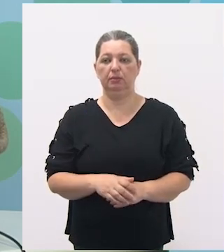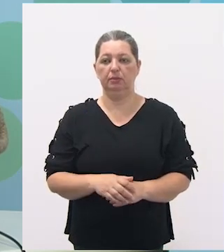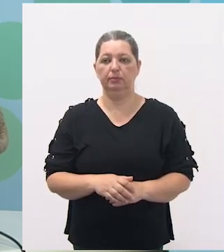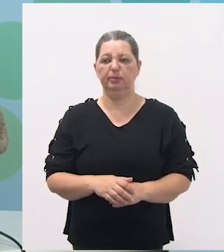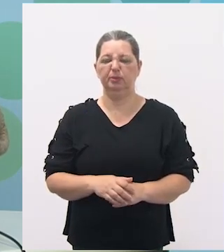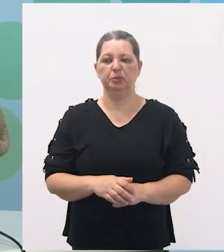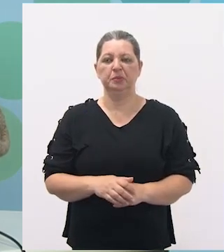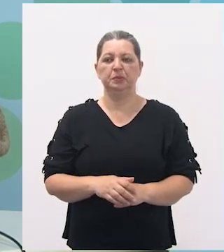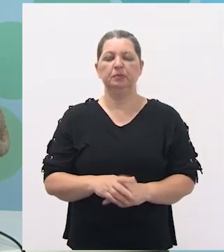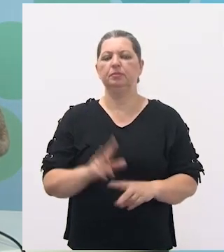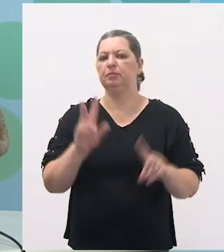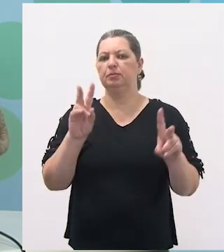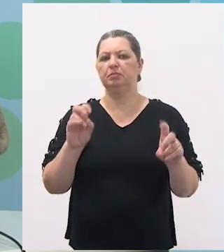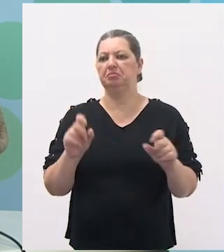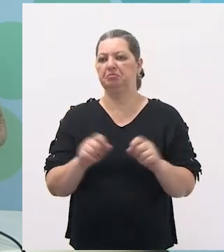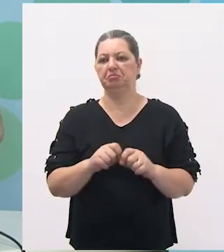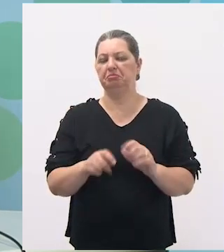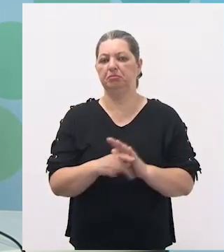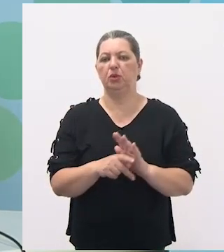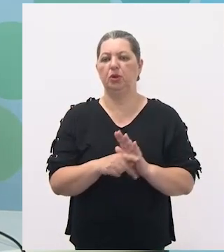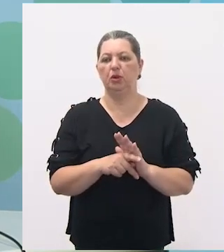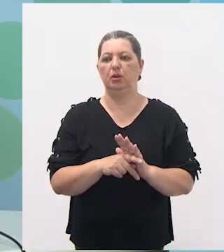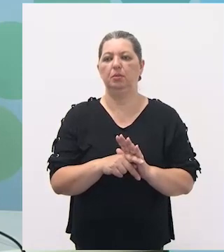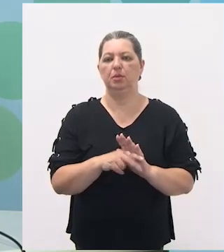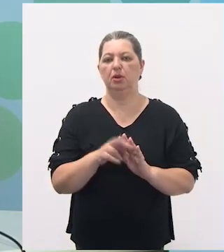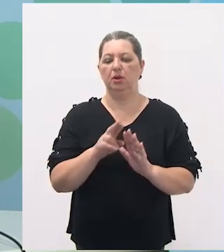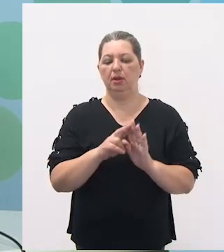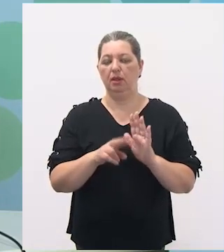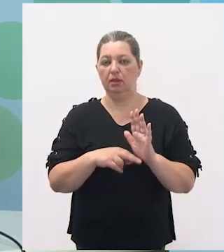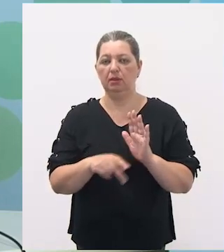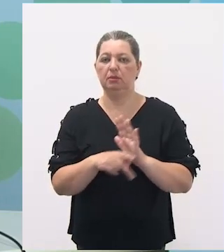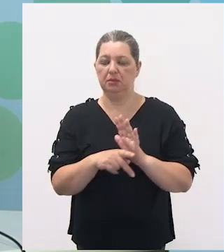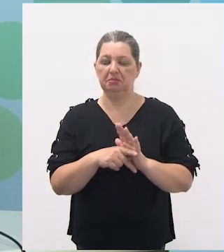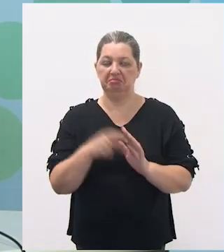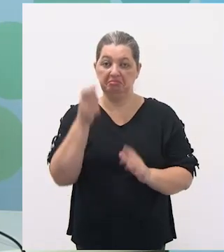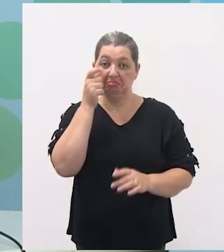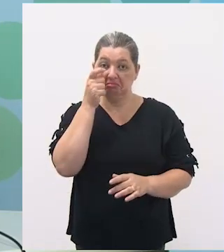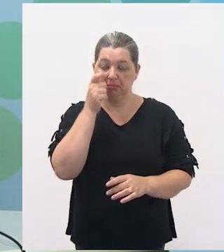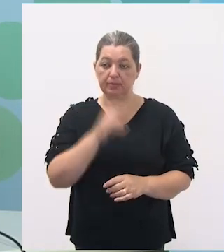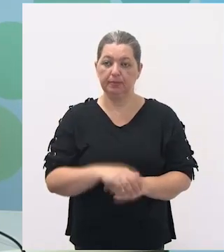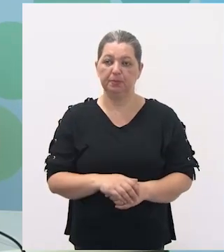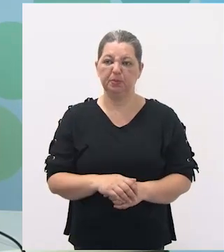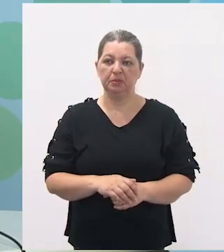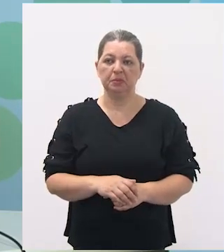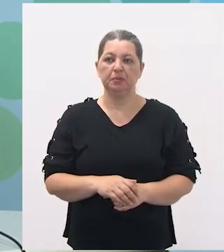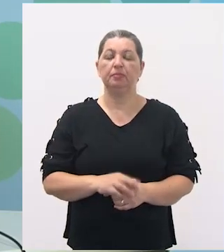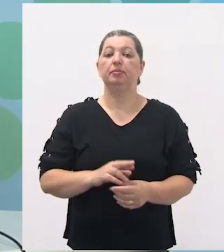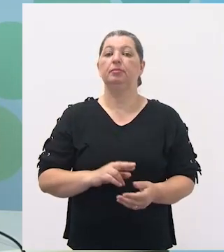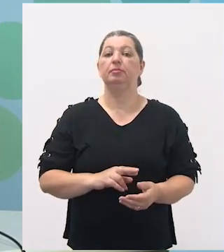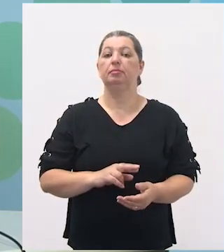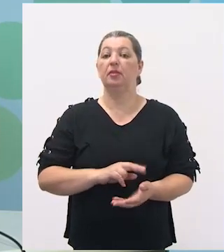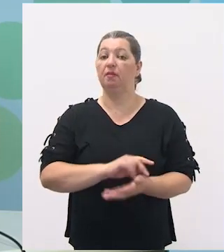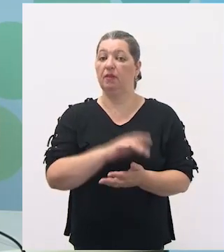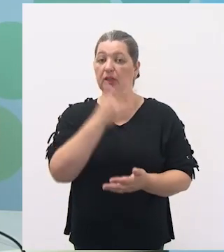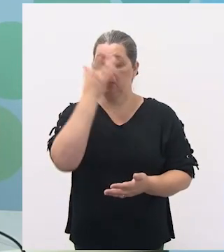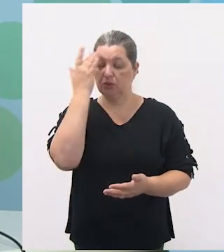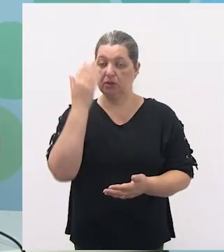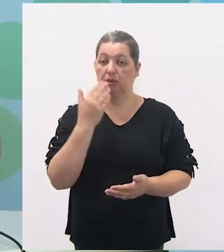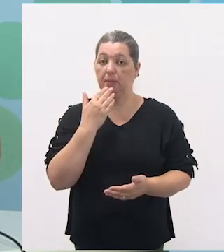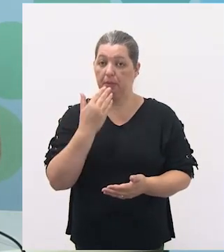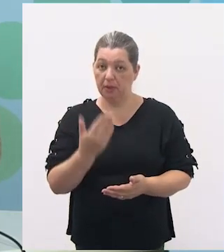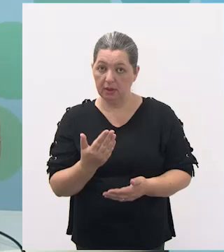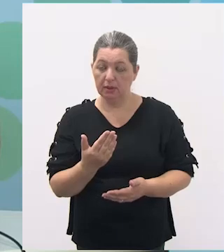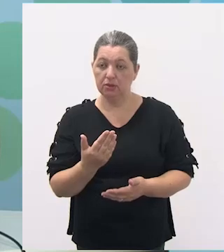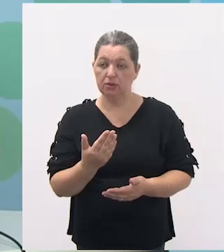Bloom ficou clara com os roteiros do APF. Achei bem interessante o que ela colocou aqui para nós. E muitos pedem, Valéria, para que, se